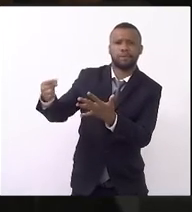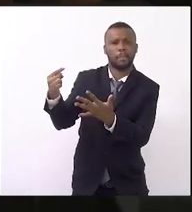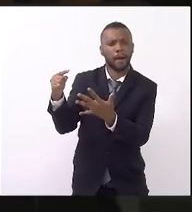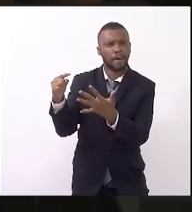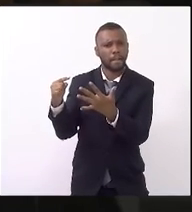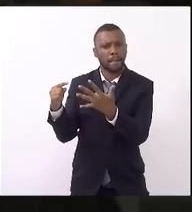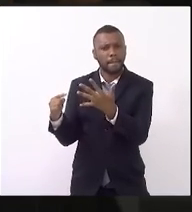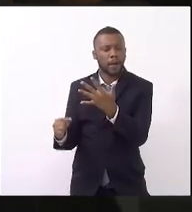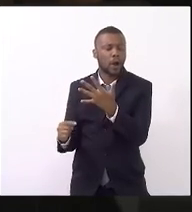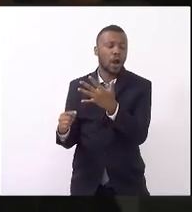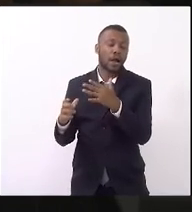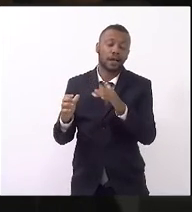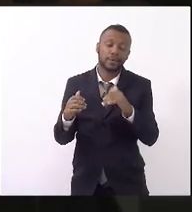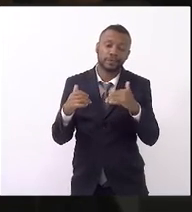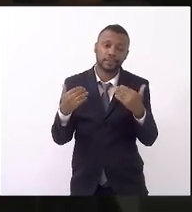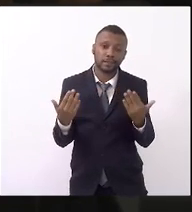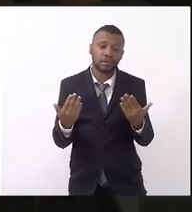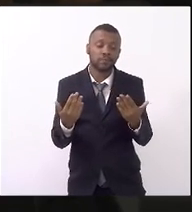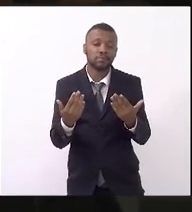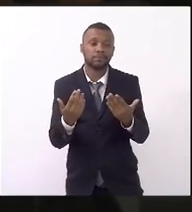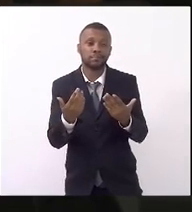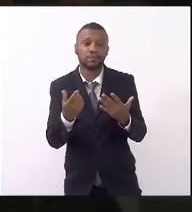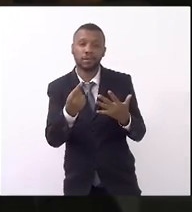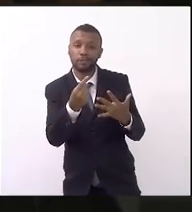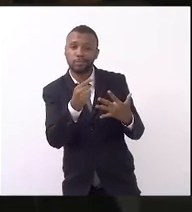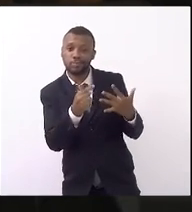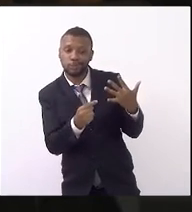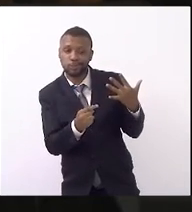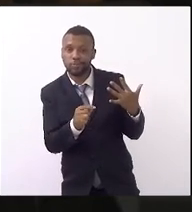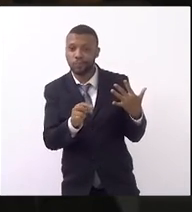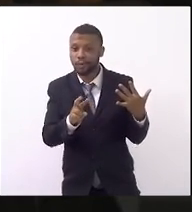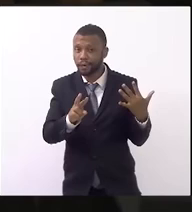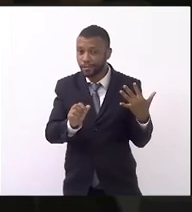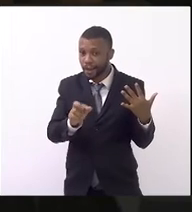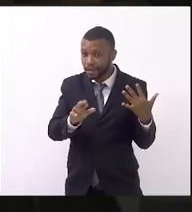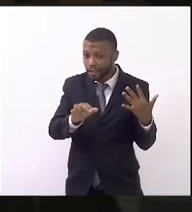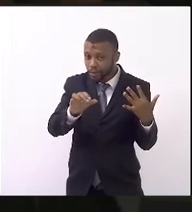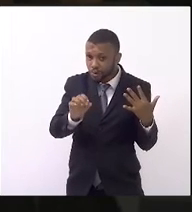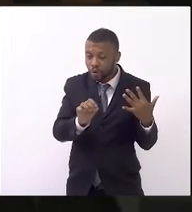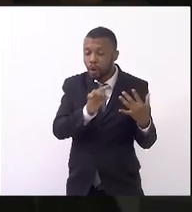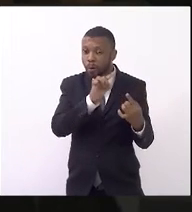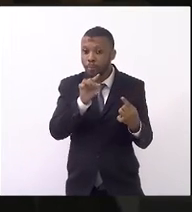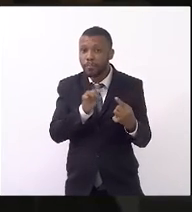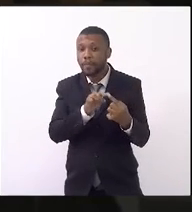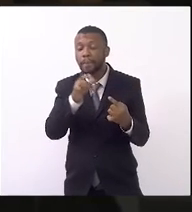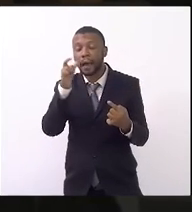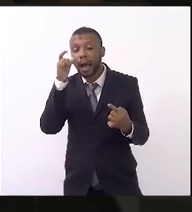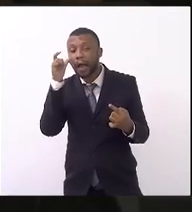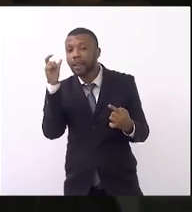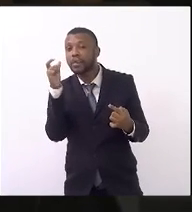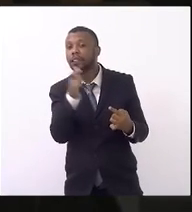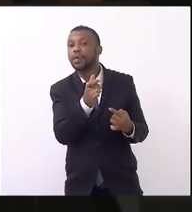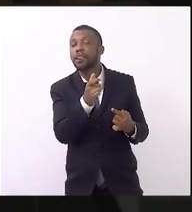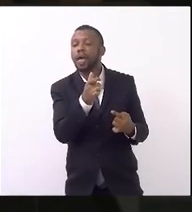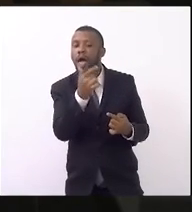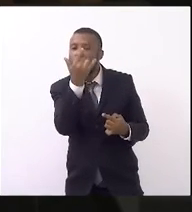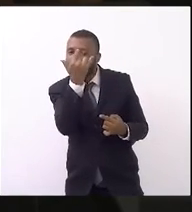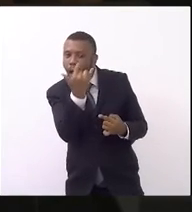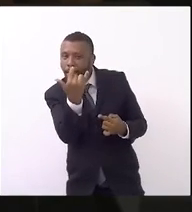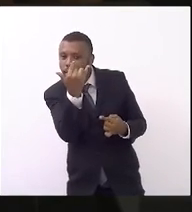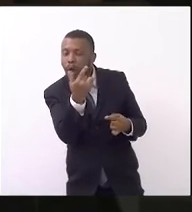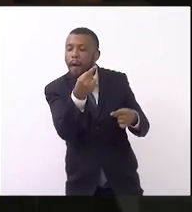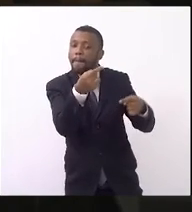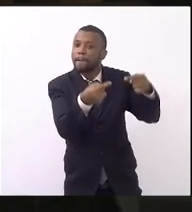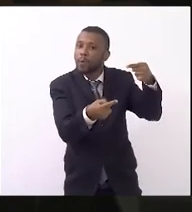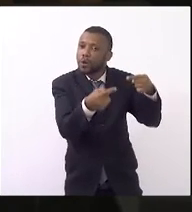E o varejo sempre é para atender ambições políticas e